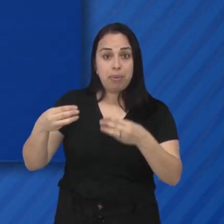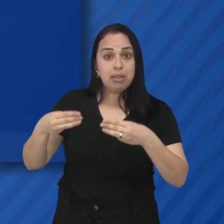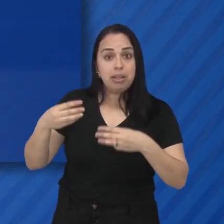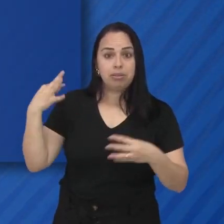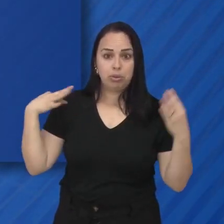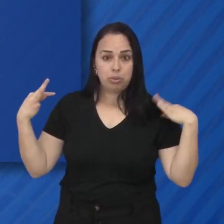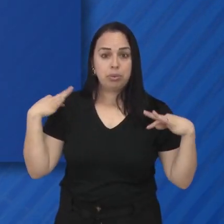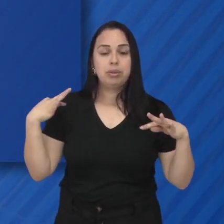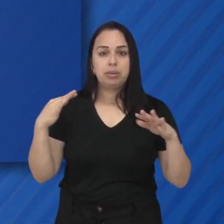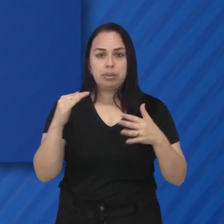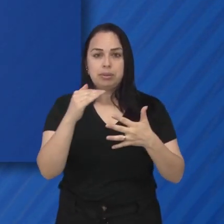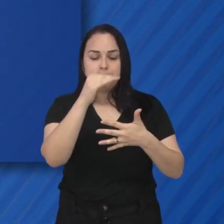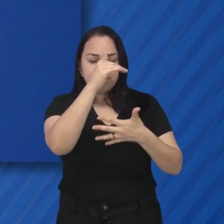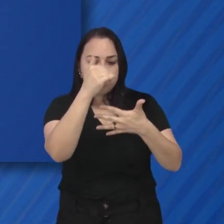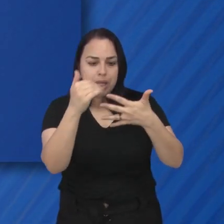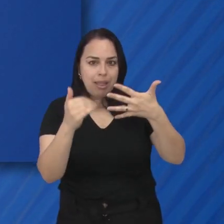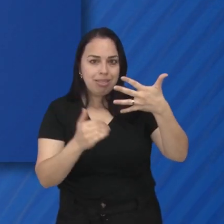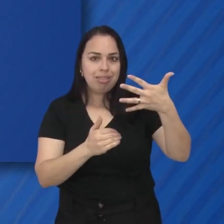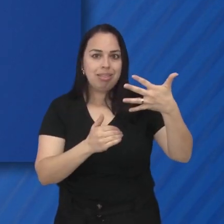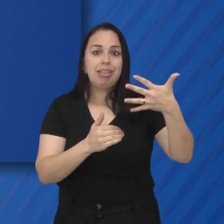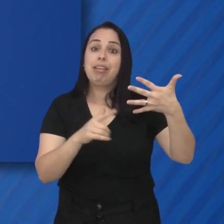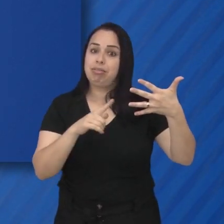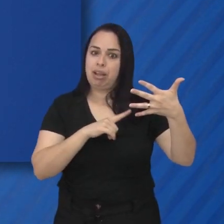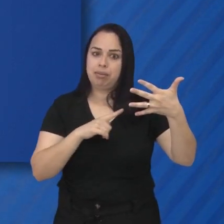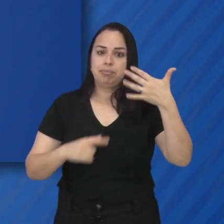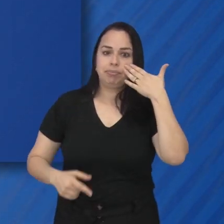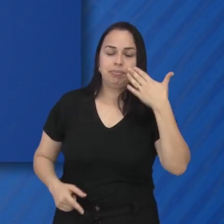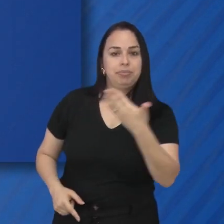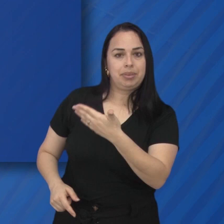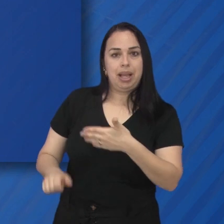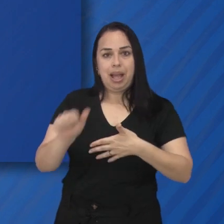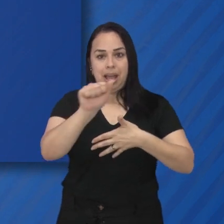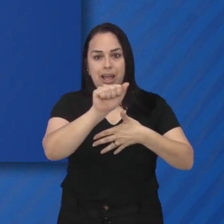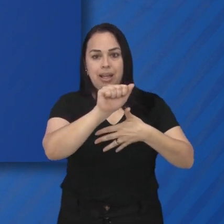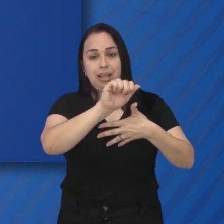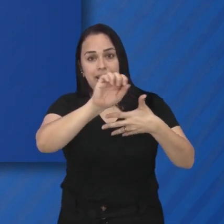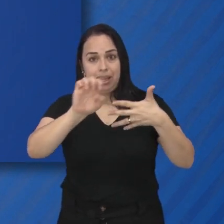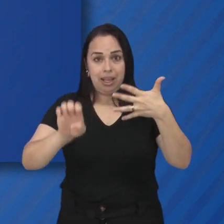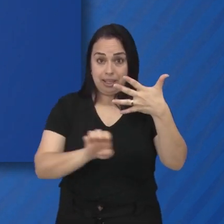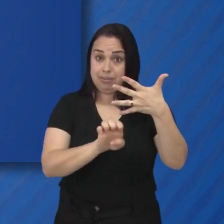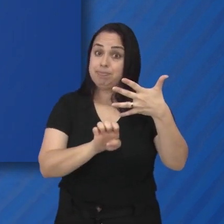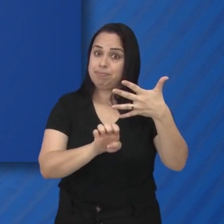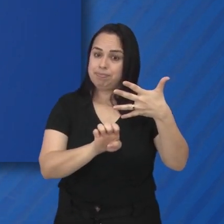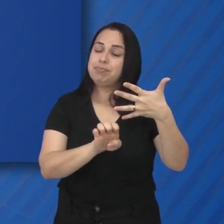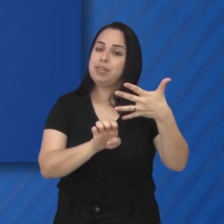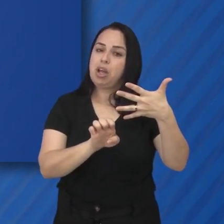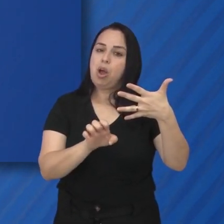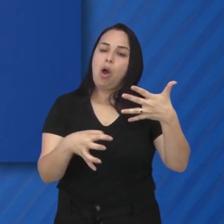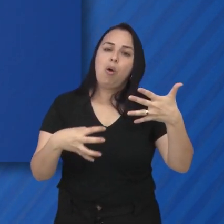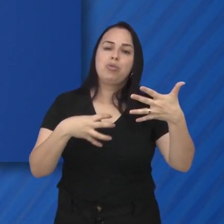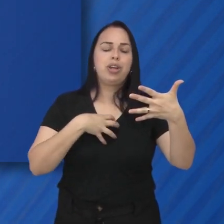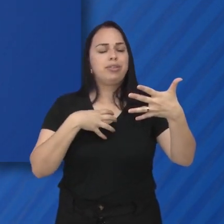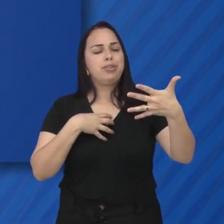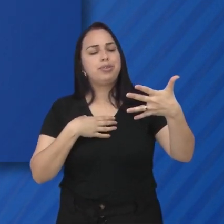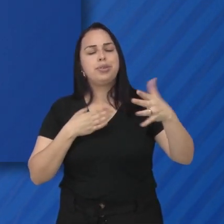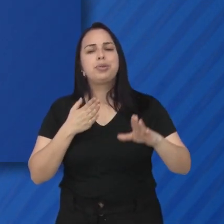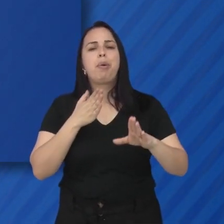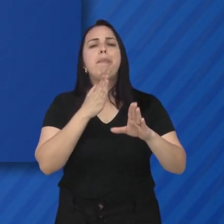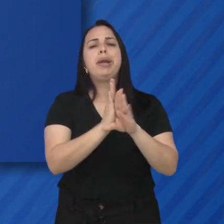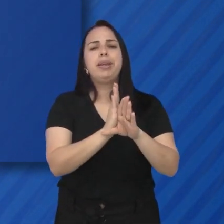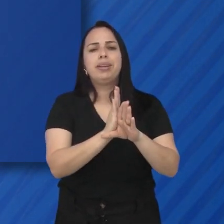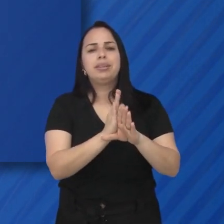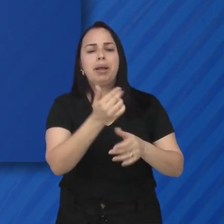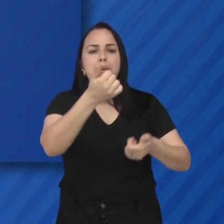do Turismo classifica as cidades brasileiras por categorias, que vão de A a E. É uma forma de